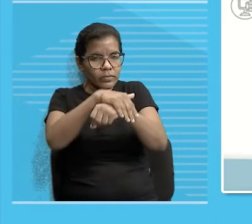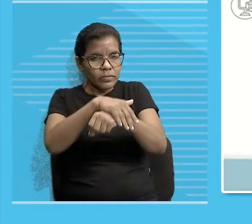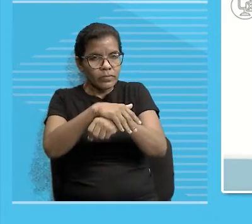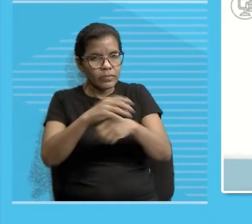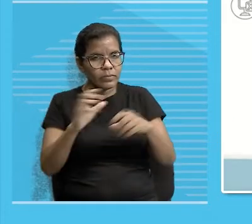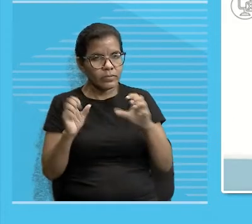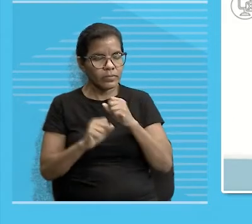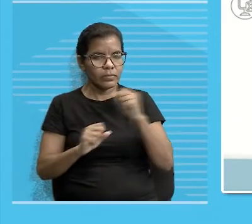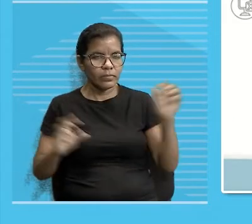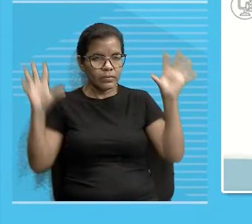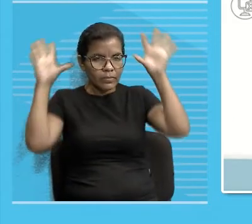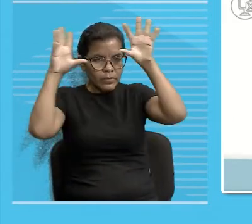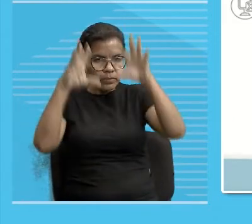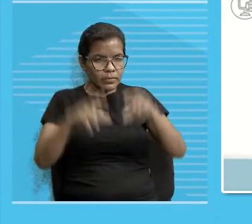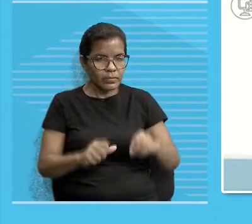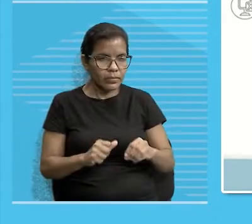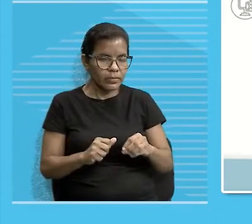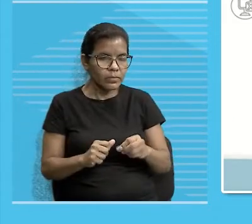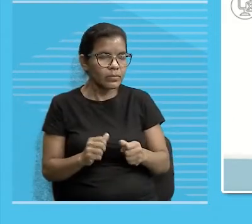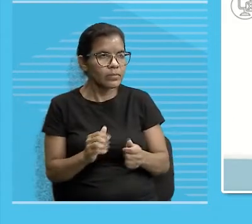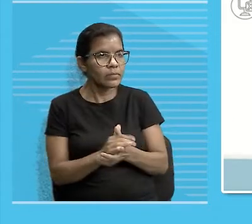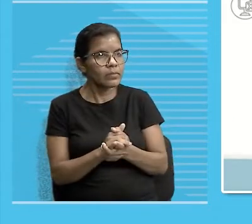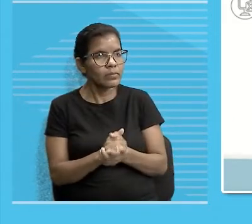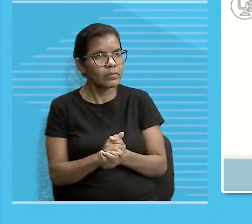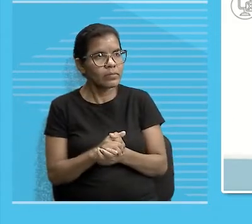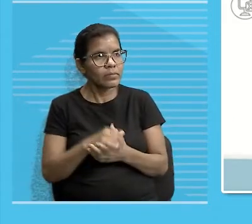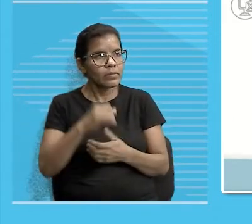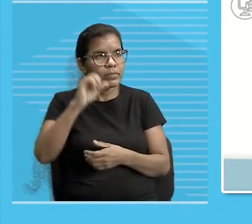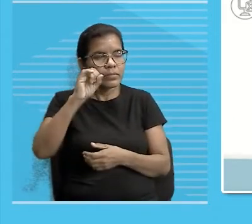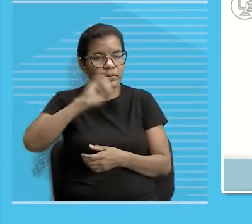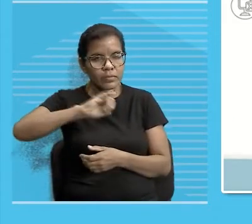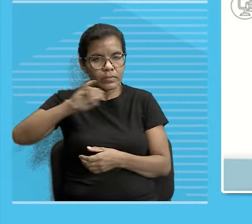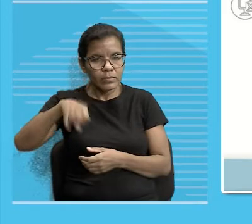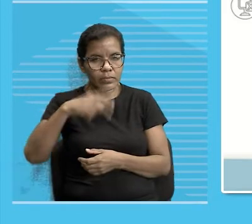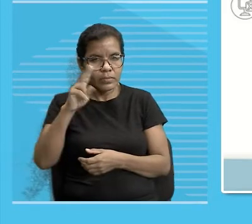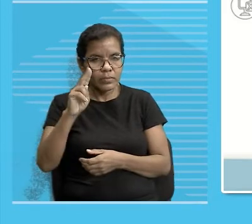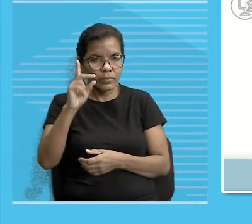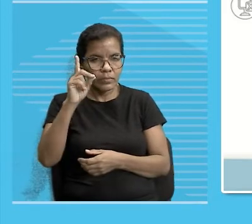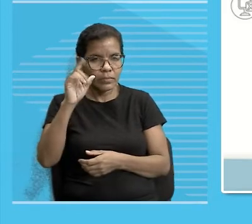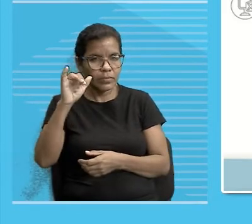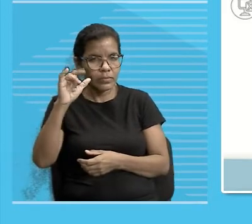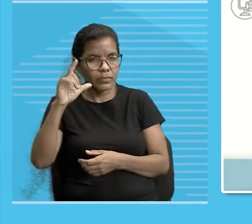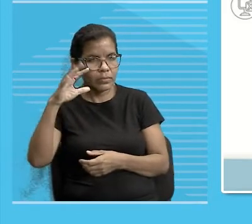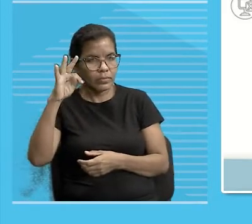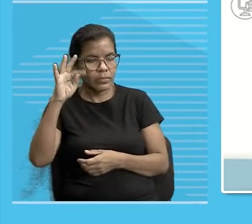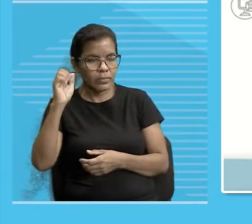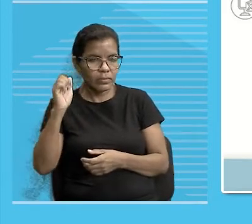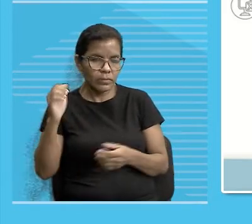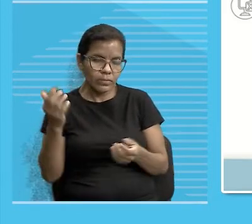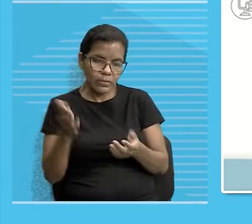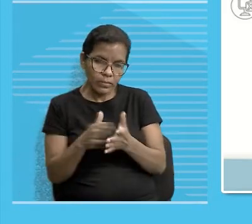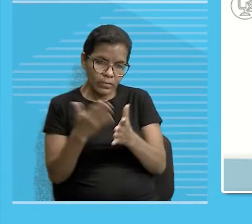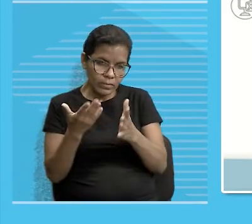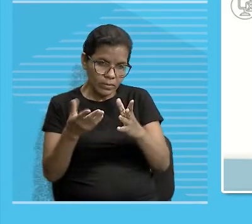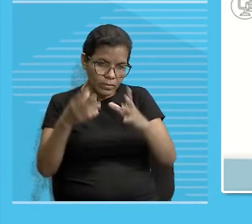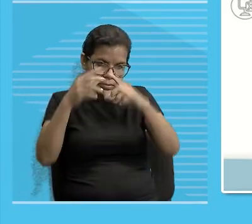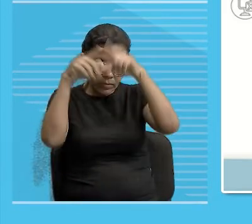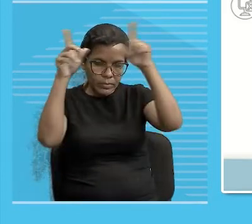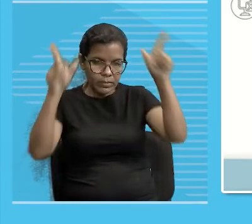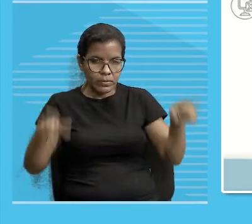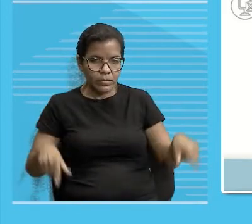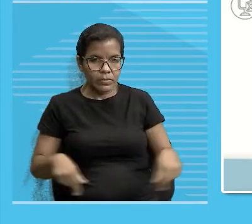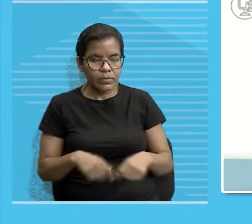Tá bom? Olha aí, Judite Degola Elofernes, uma das obras também marcantes do nosso